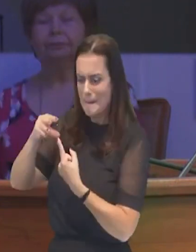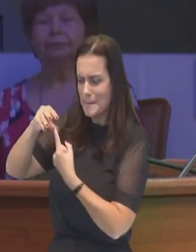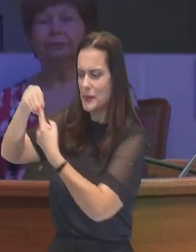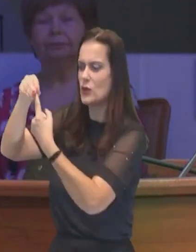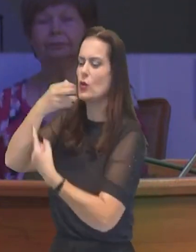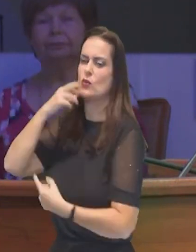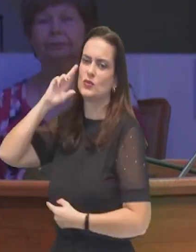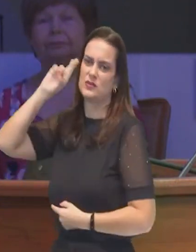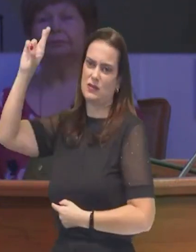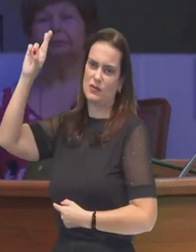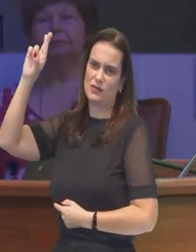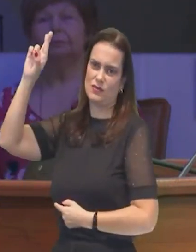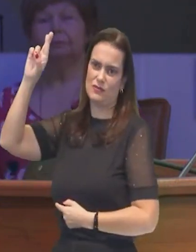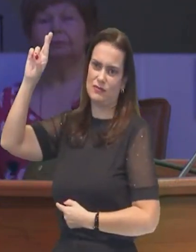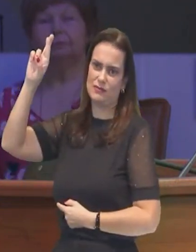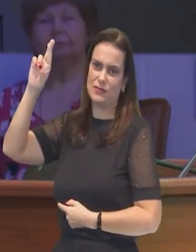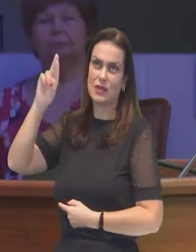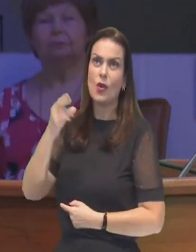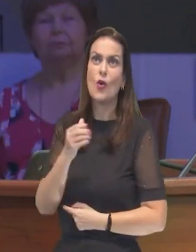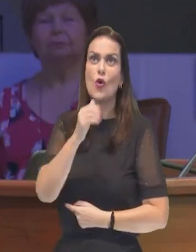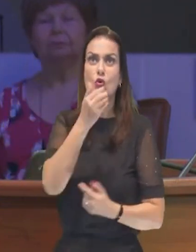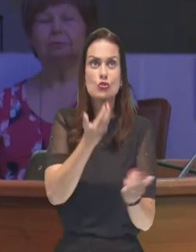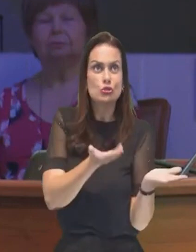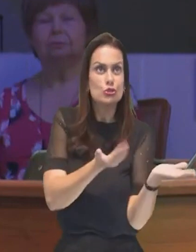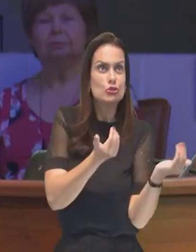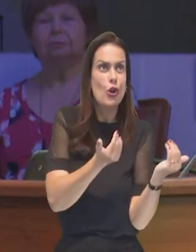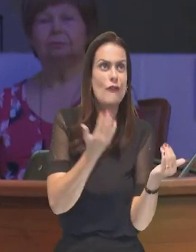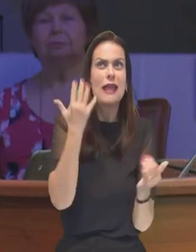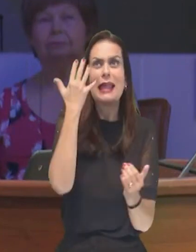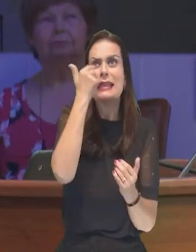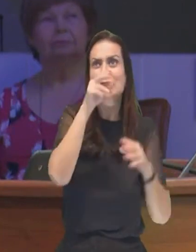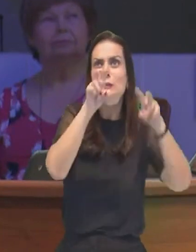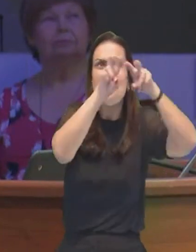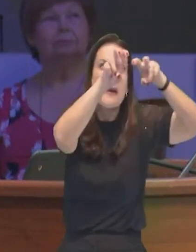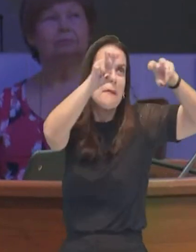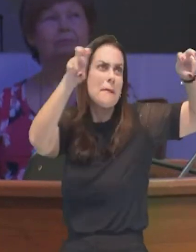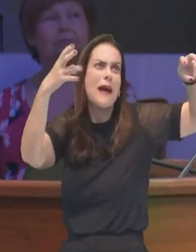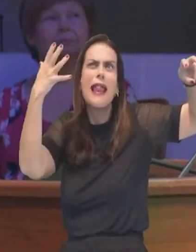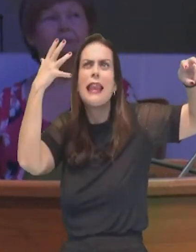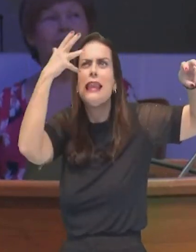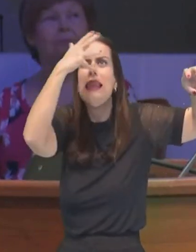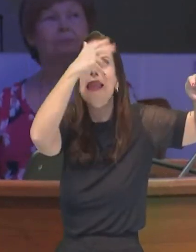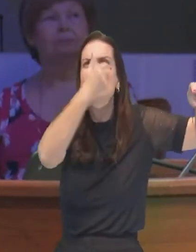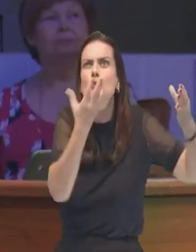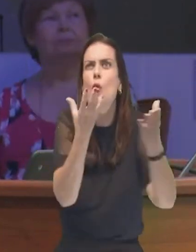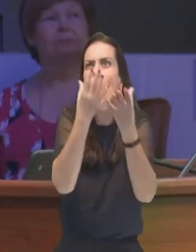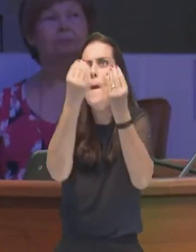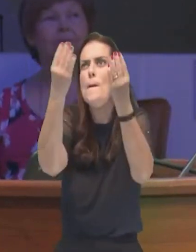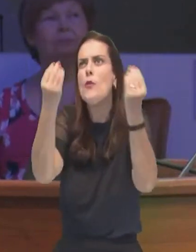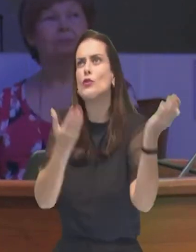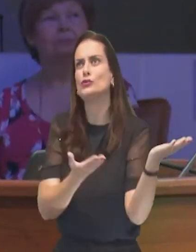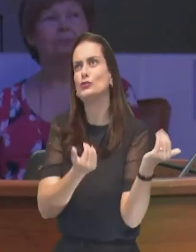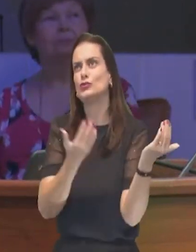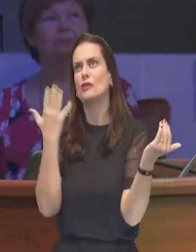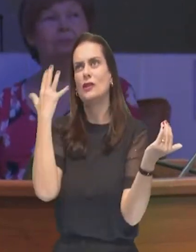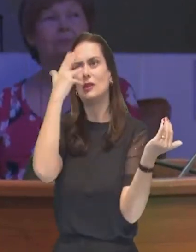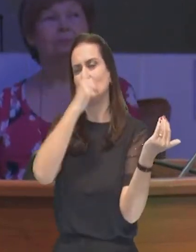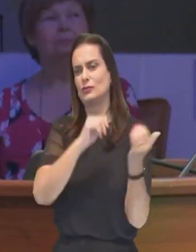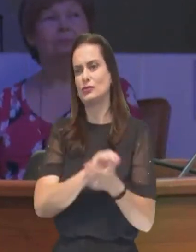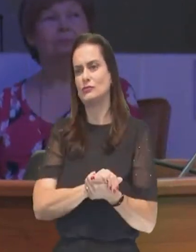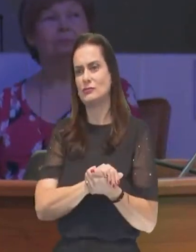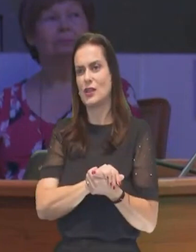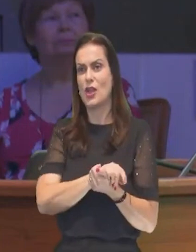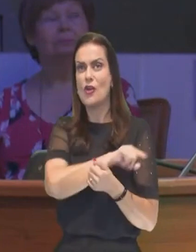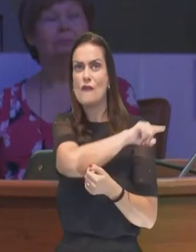Senhor. E aqui vocês, queridos adolescentes e jovens, é lindo ver a galeria daqui cheia, vendo vocês aqui, é lindo isso. Vocês que